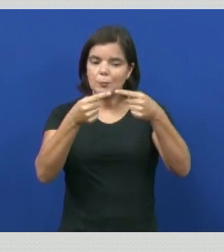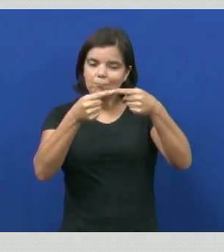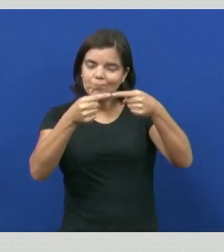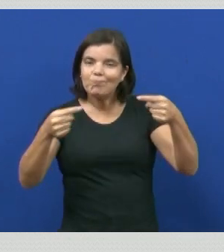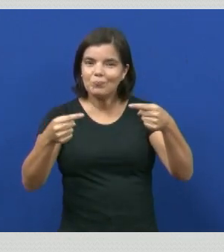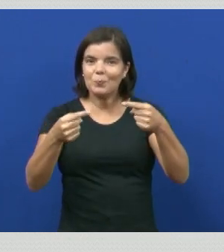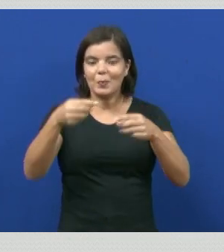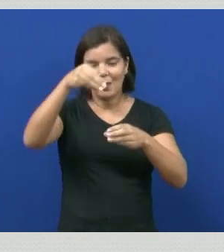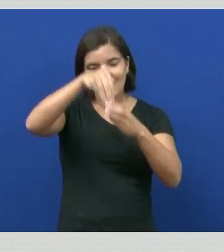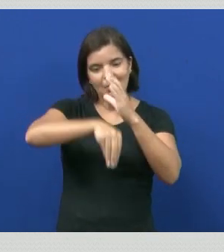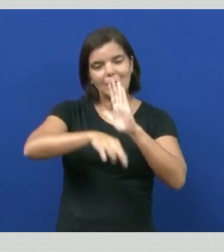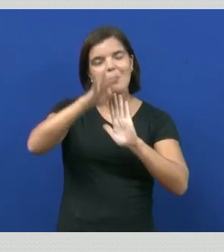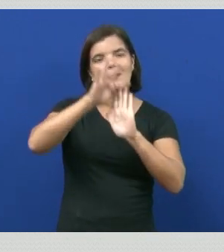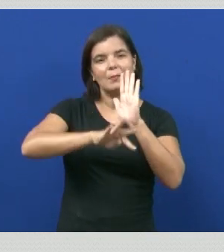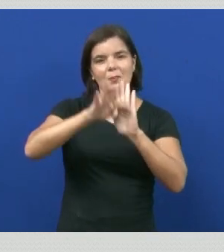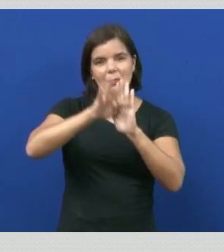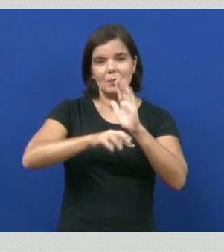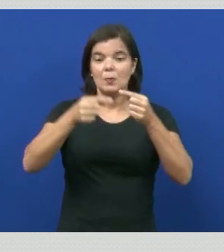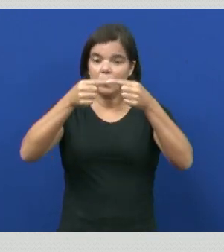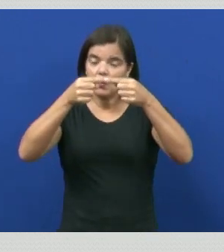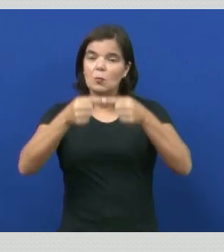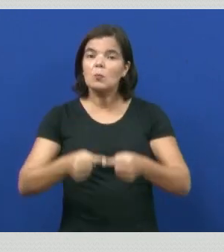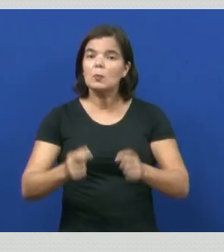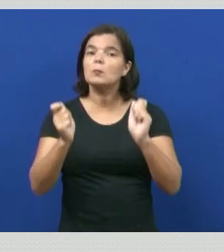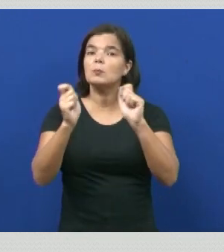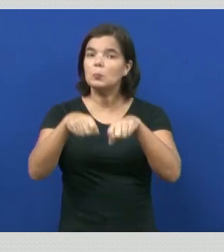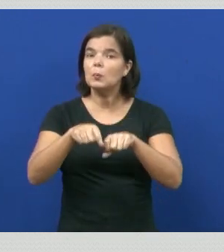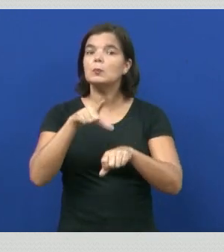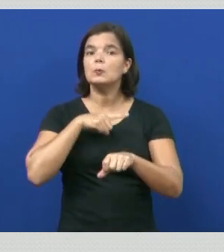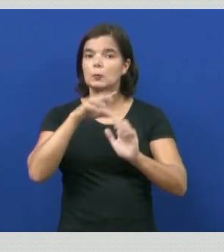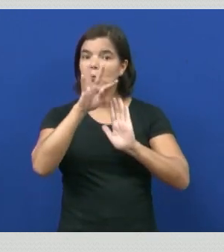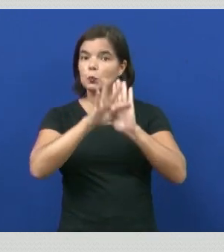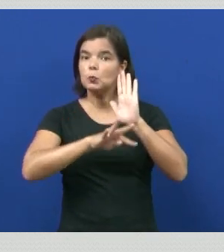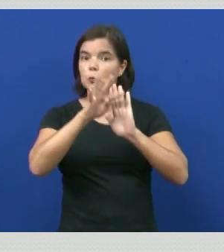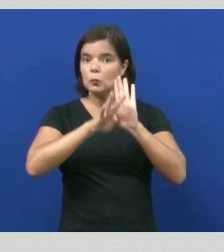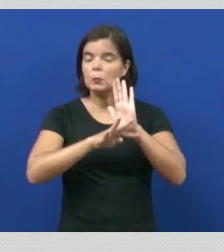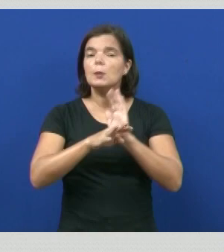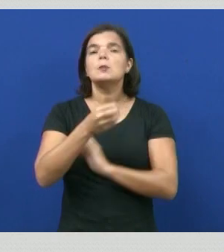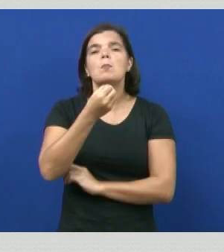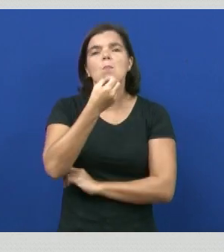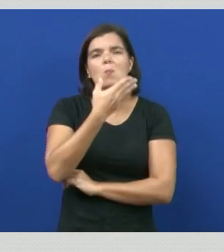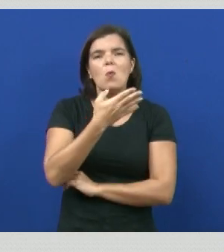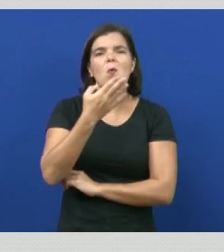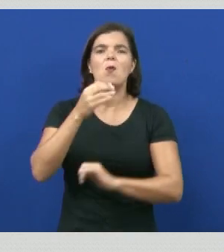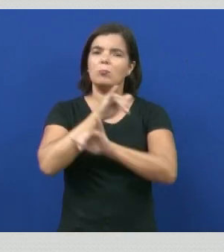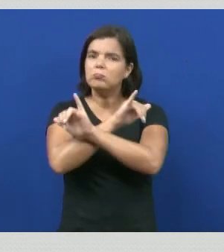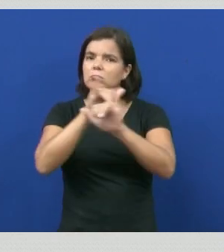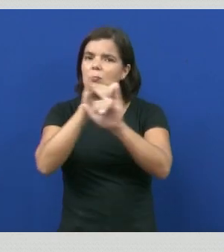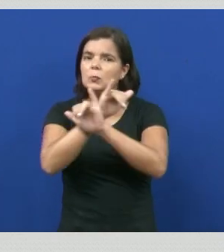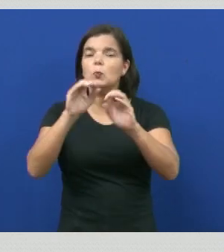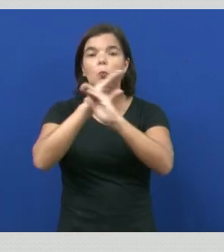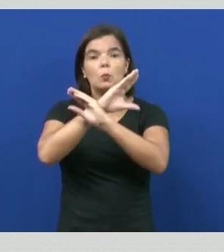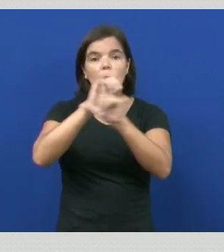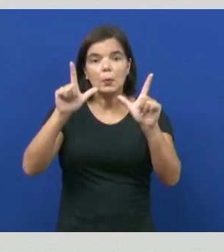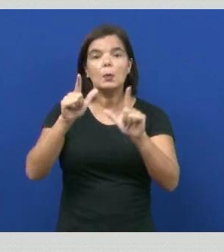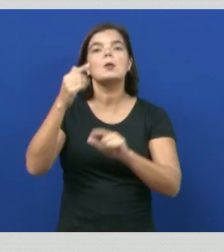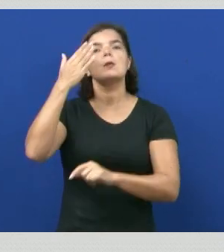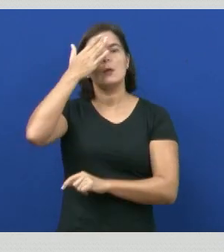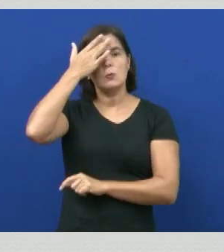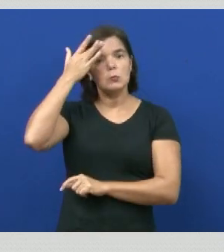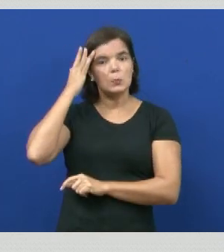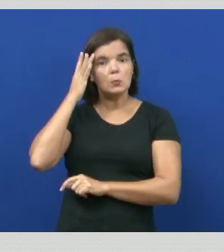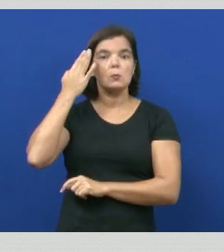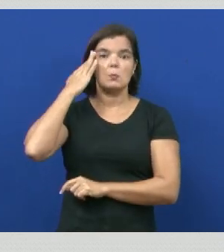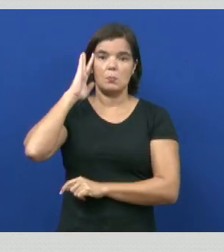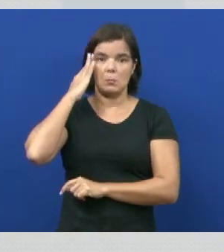partes de um texto. A coesão é essencial para garantir que o texto seja harmonioso, que transmita a mensagem com clareza e que faça sentido para o